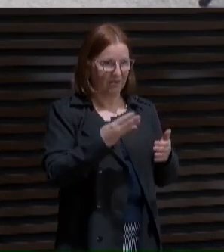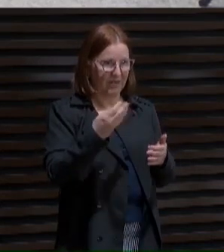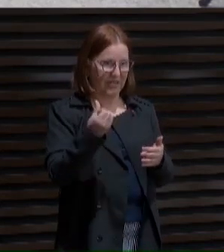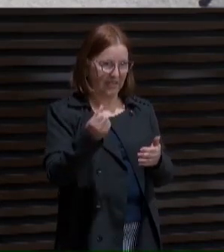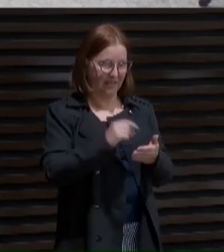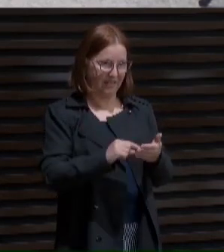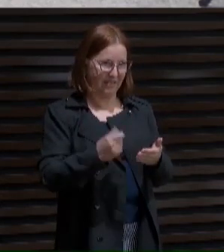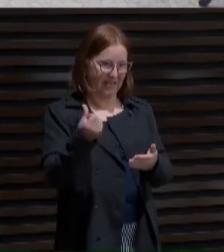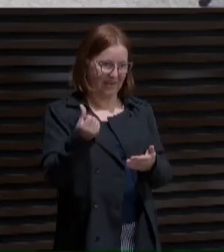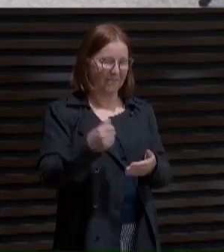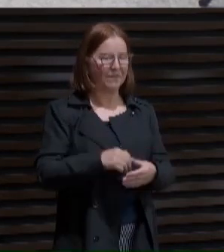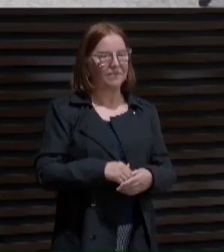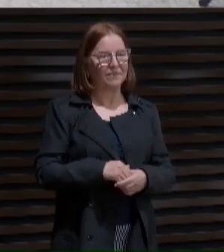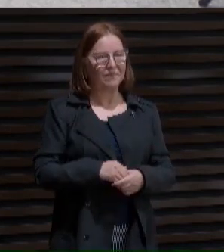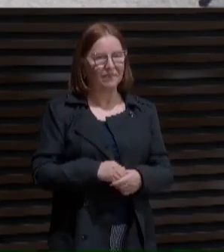46:6.